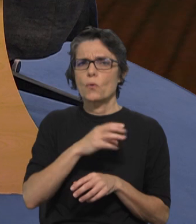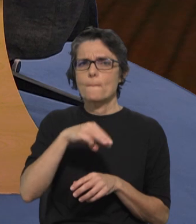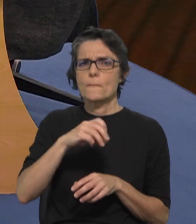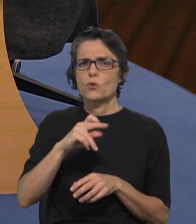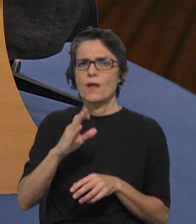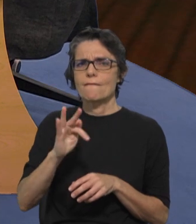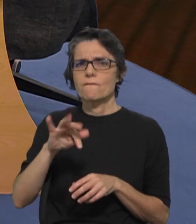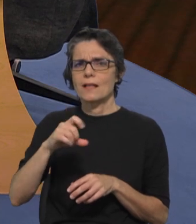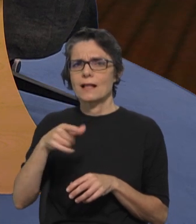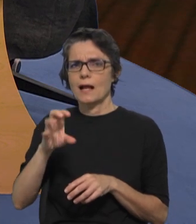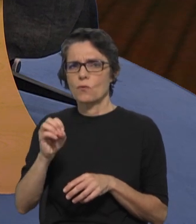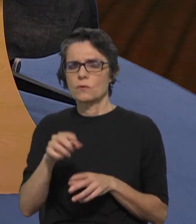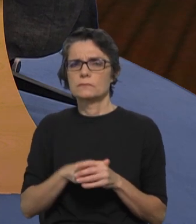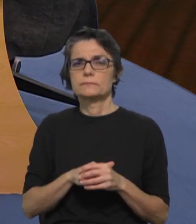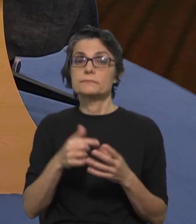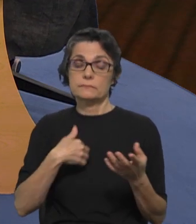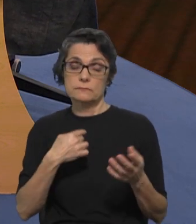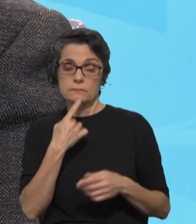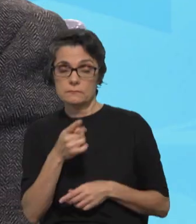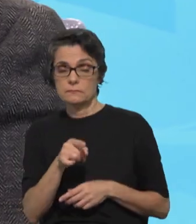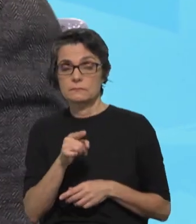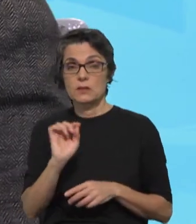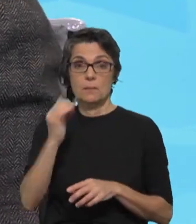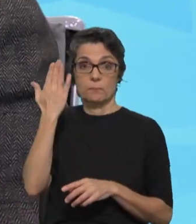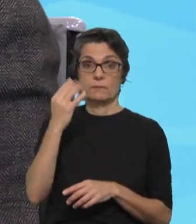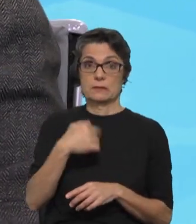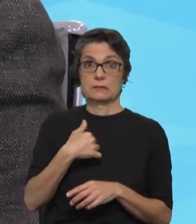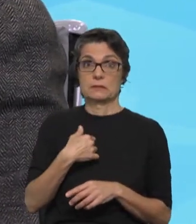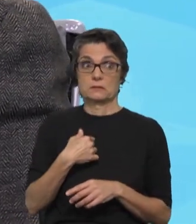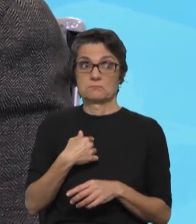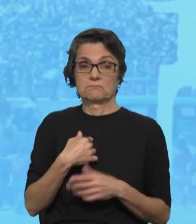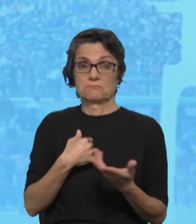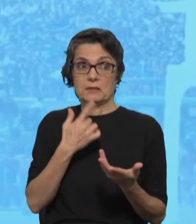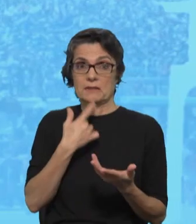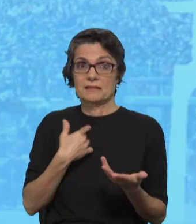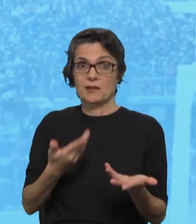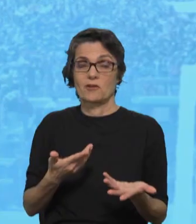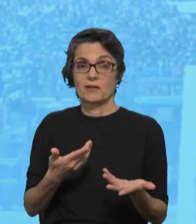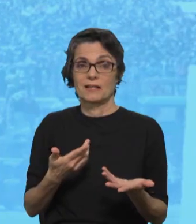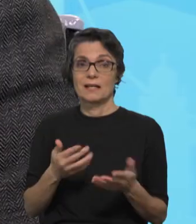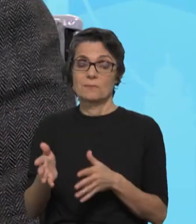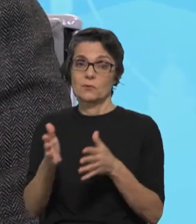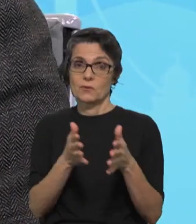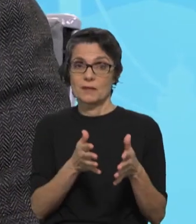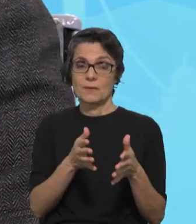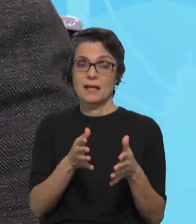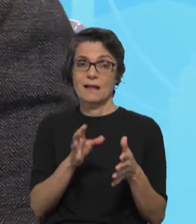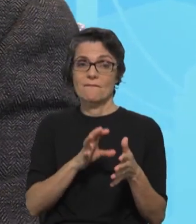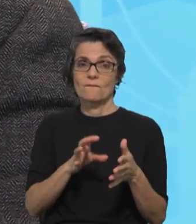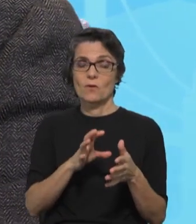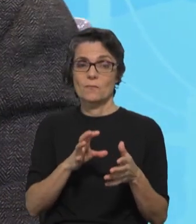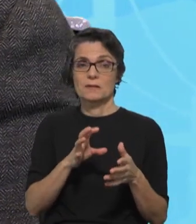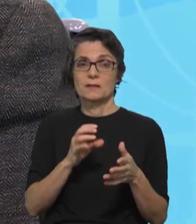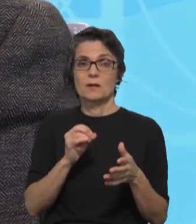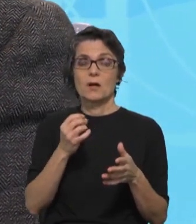dizer, com toda a franqueza, que é a primeira vez que eu ouço falar disso. Como vê, uma coisa é a fama que nos cai